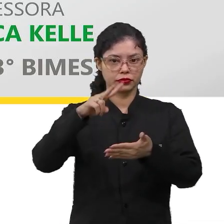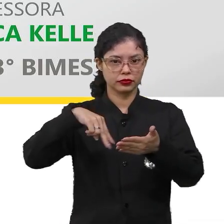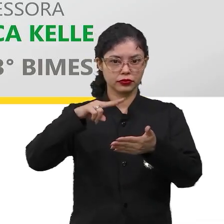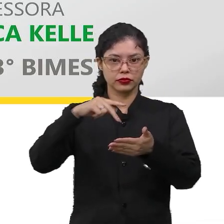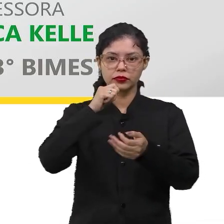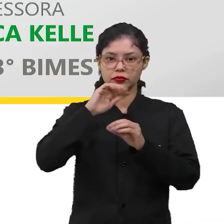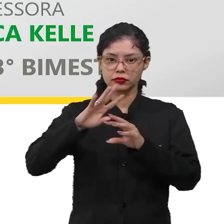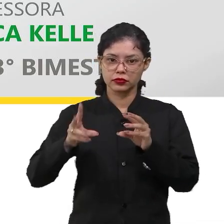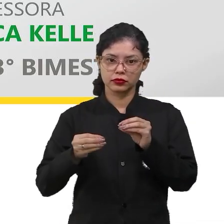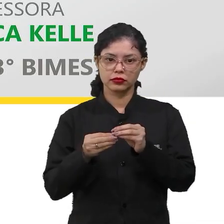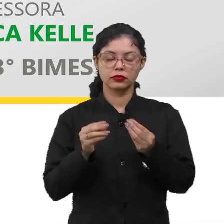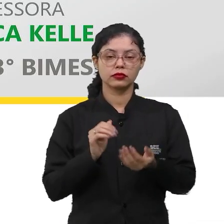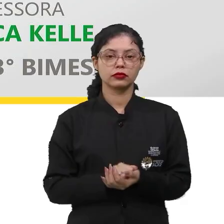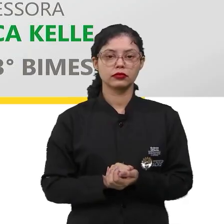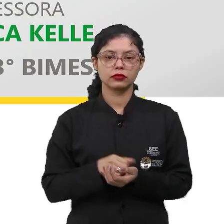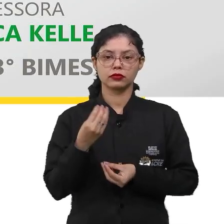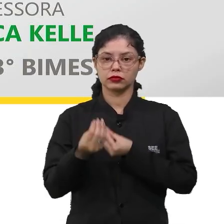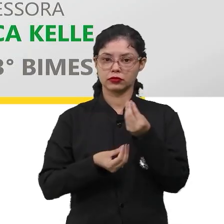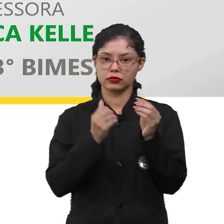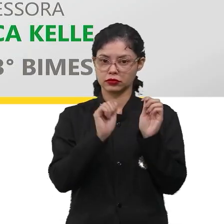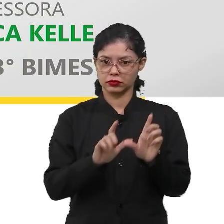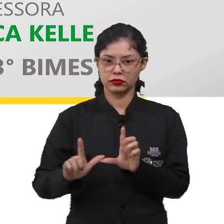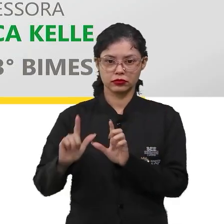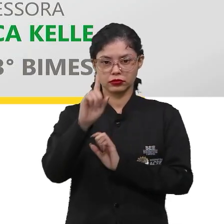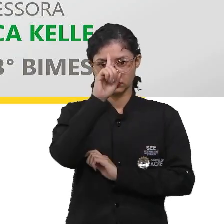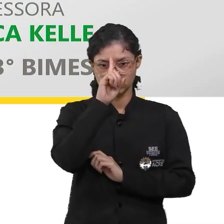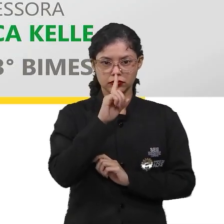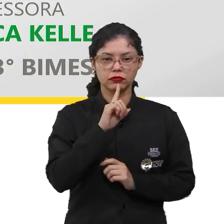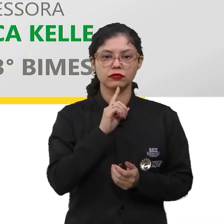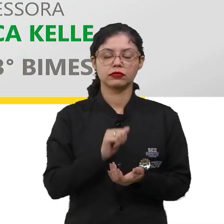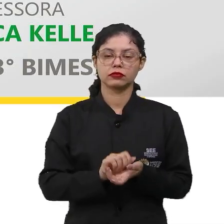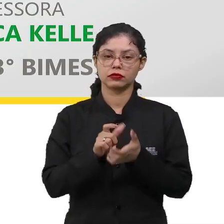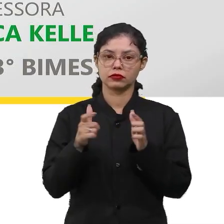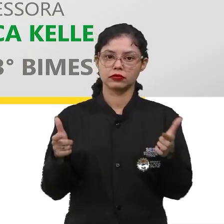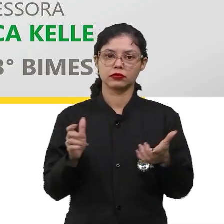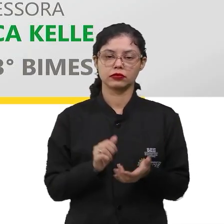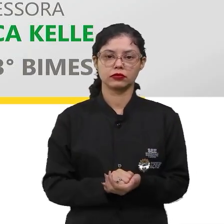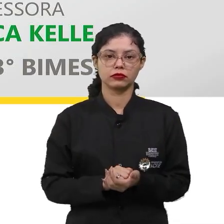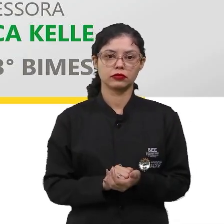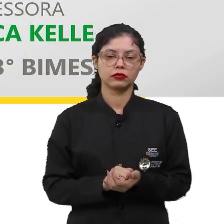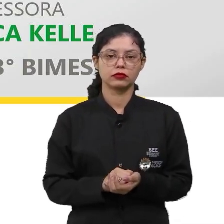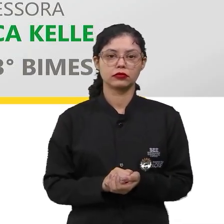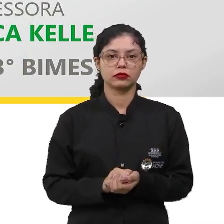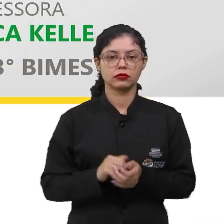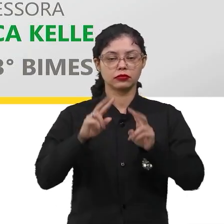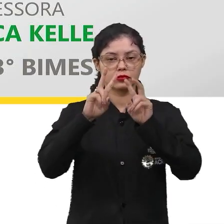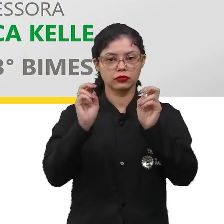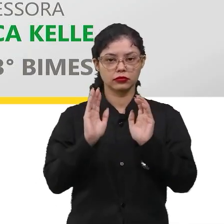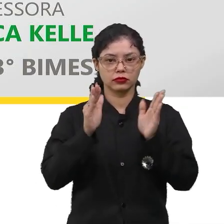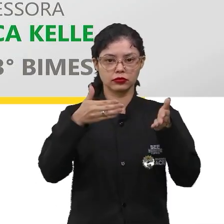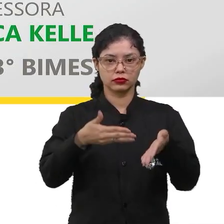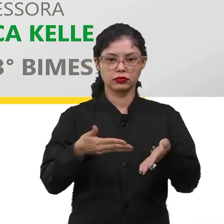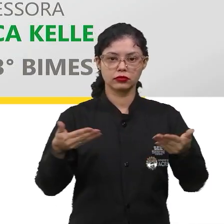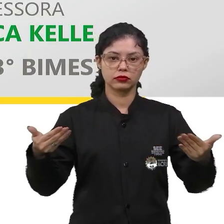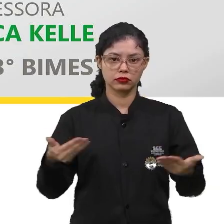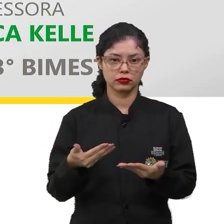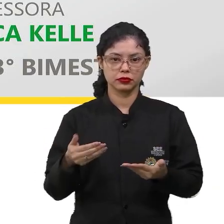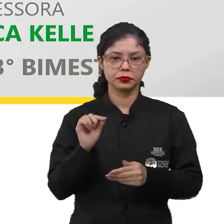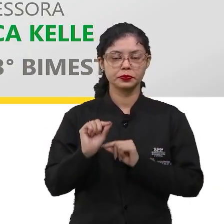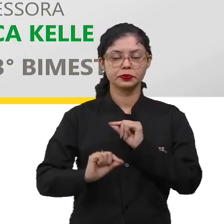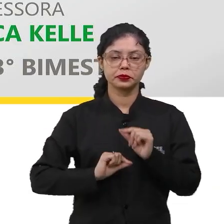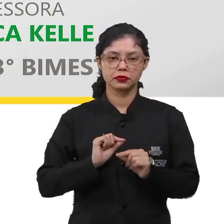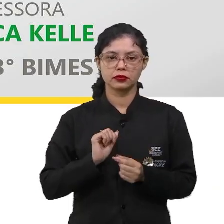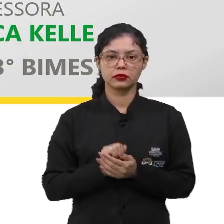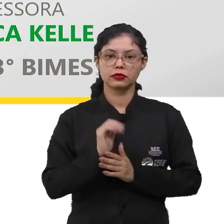tema completo da nossa aula, que conforme vocês estão vendo aí, é um pouquinho extenso. Então, o nosso objeto de conhecimento é o